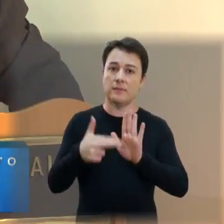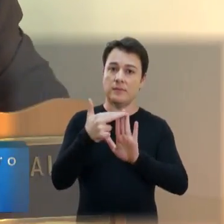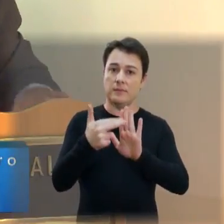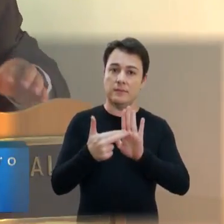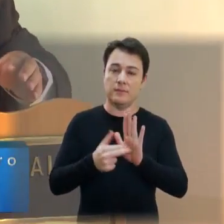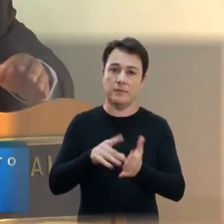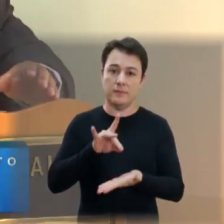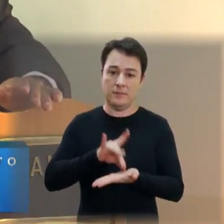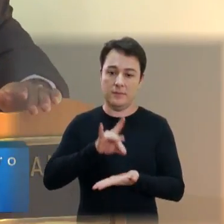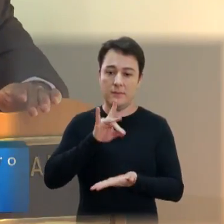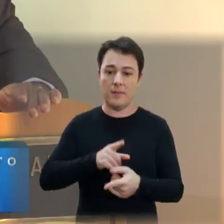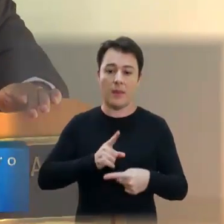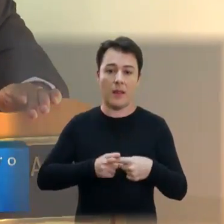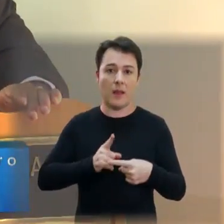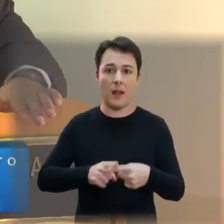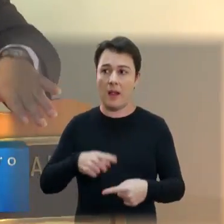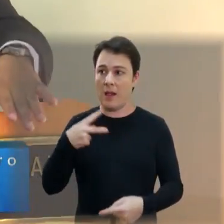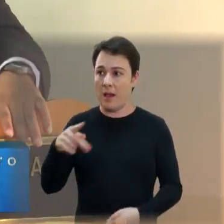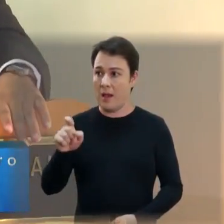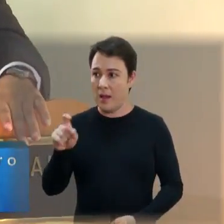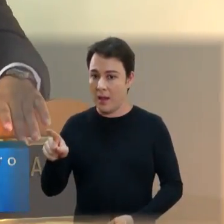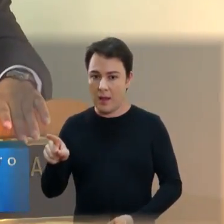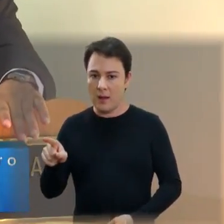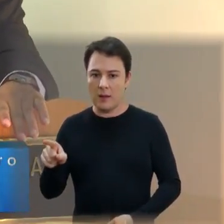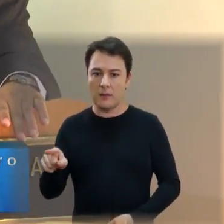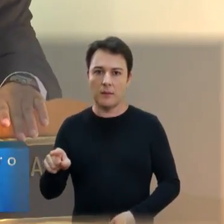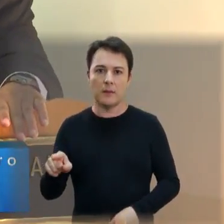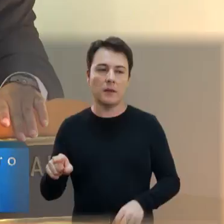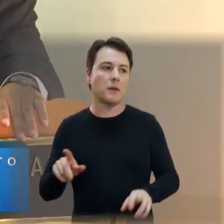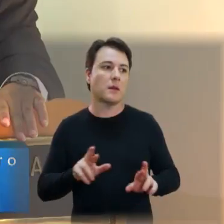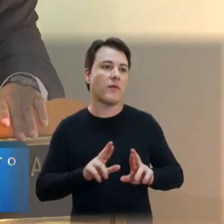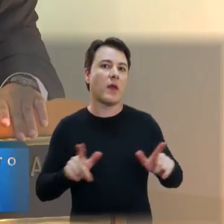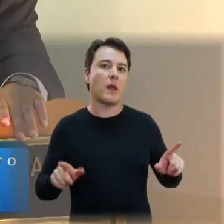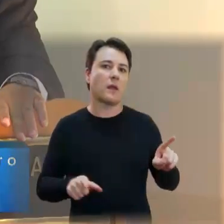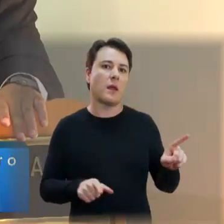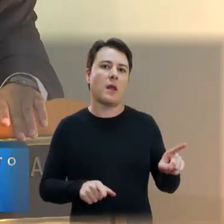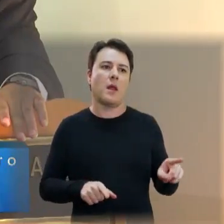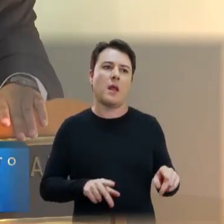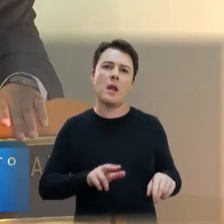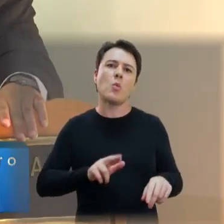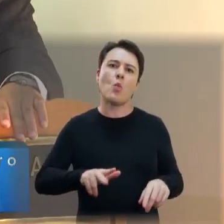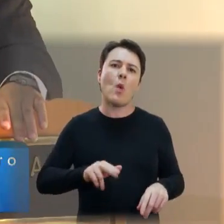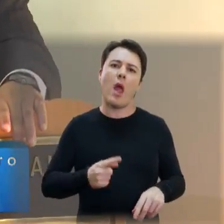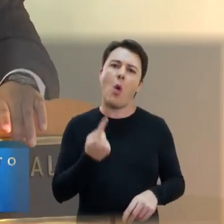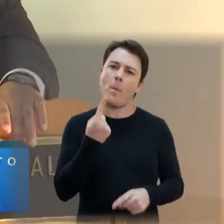porque o seu não é um caso. O que aconteceu daquele pedido não foi um caso isolado, né?